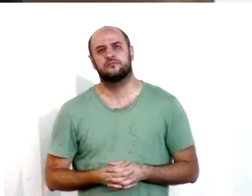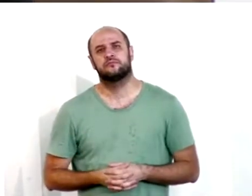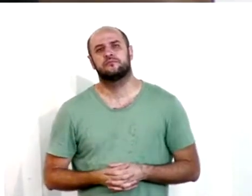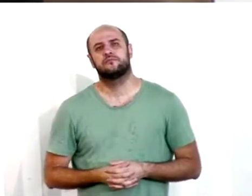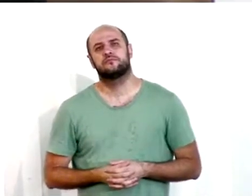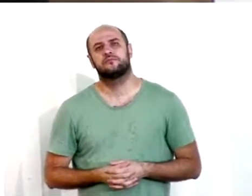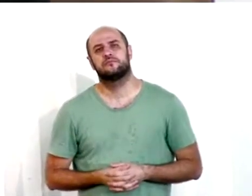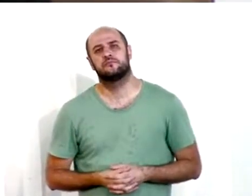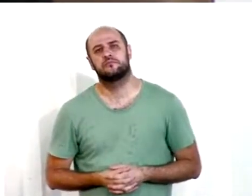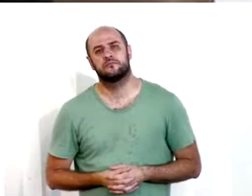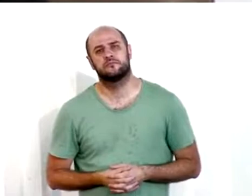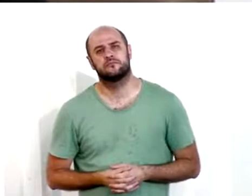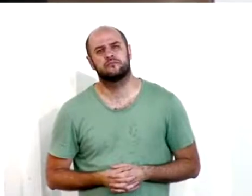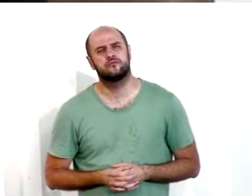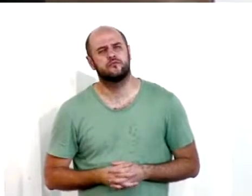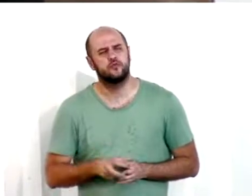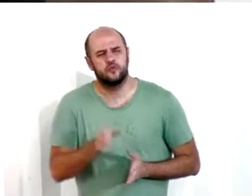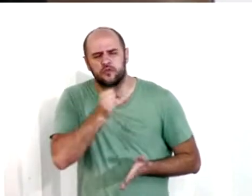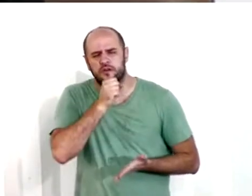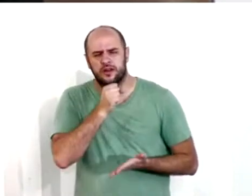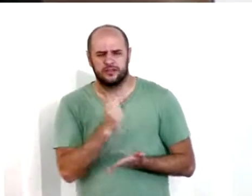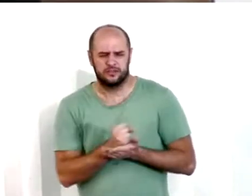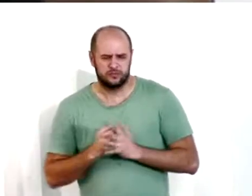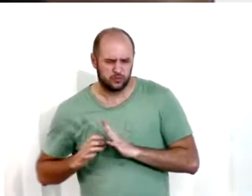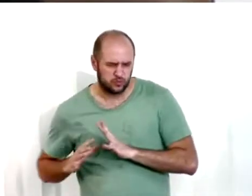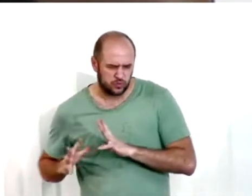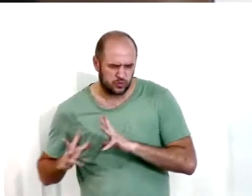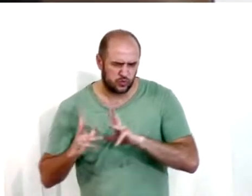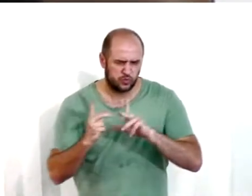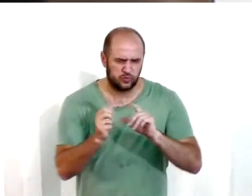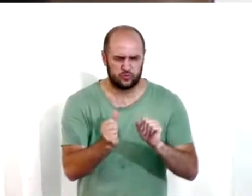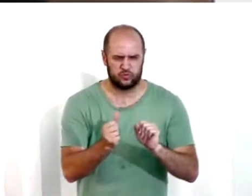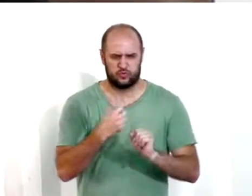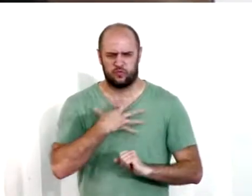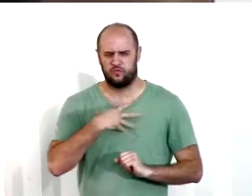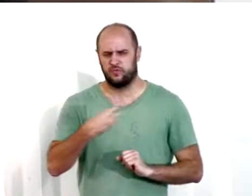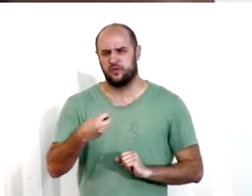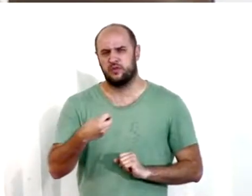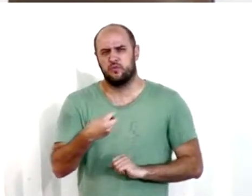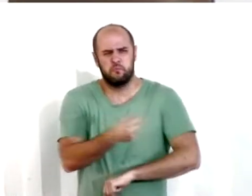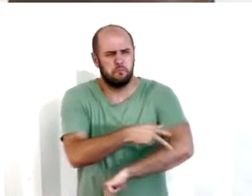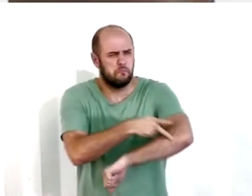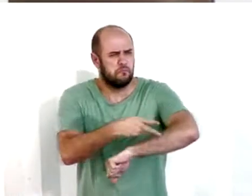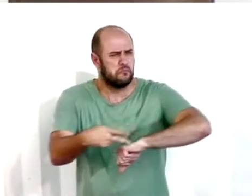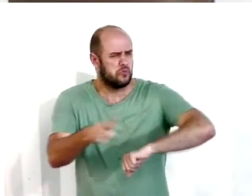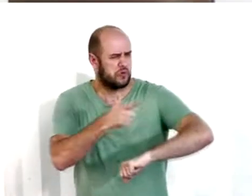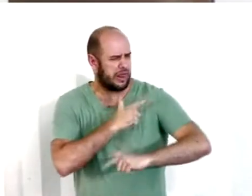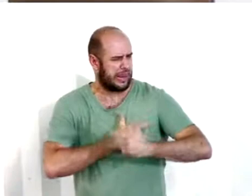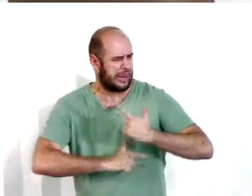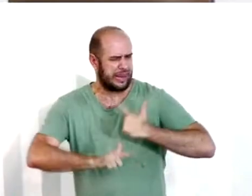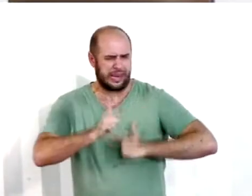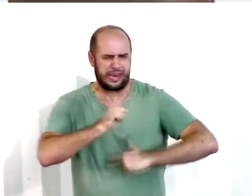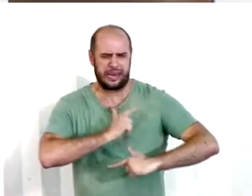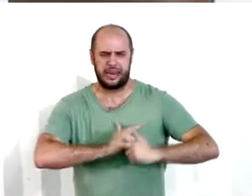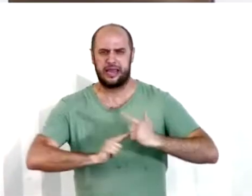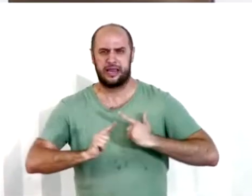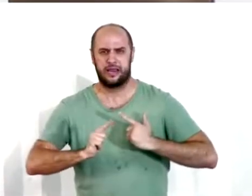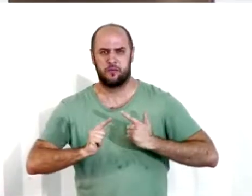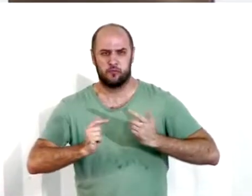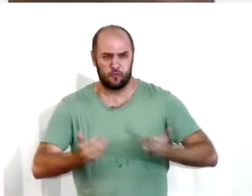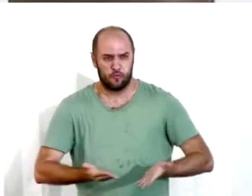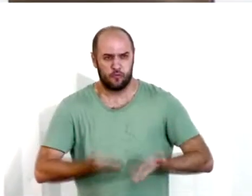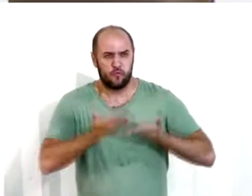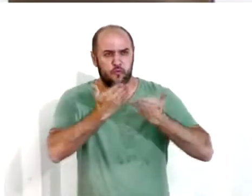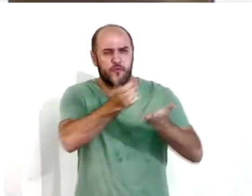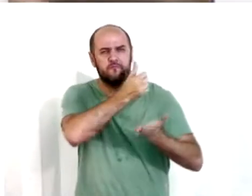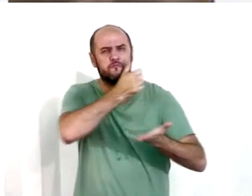Antigo Testamento, do Cordeiro puro, sem defeito, sem mácula alguma, que deveria ser entregue no